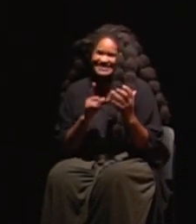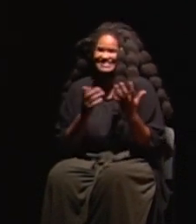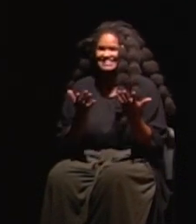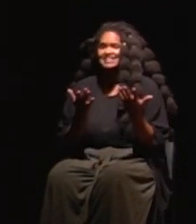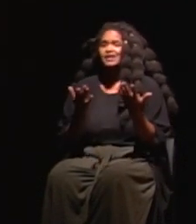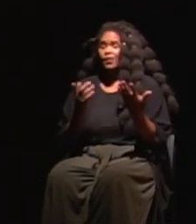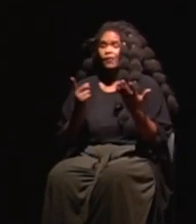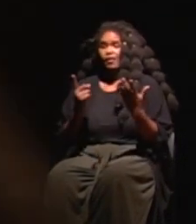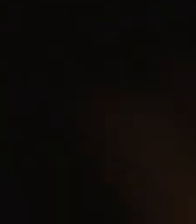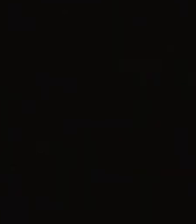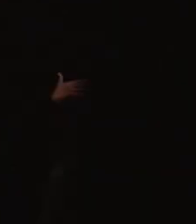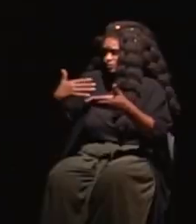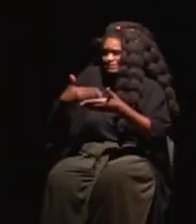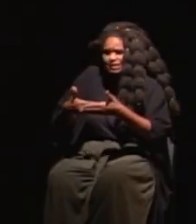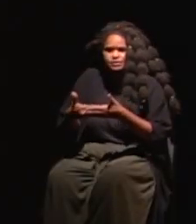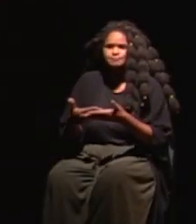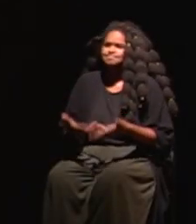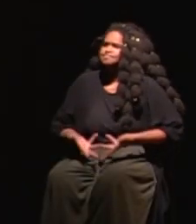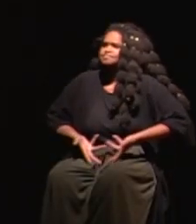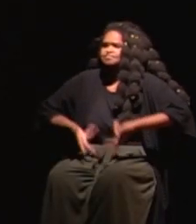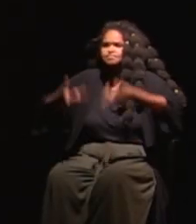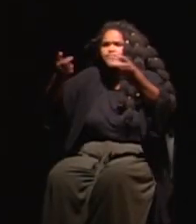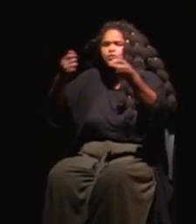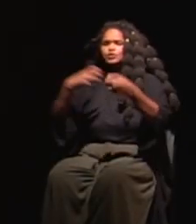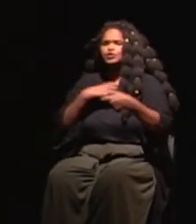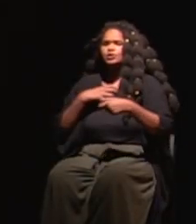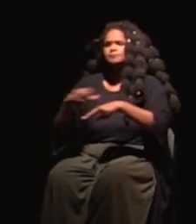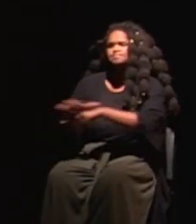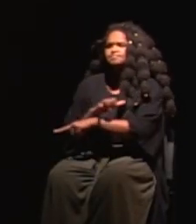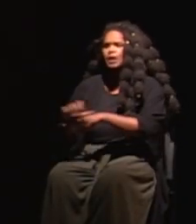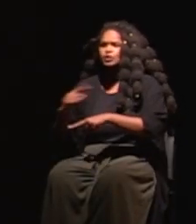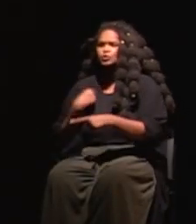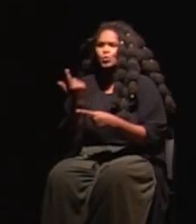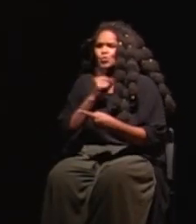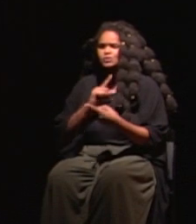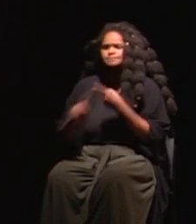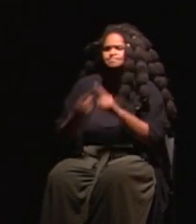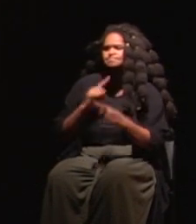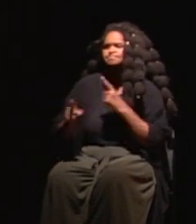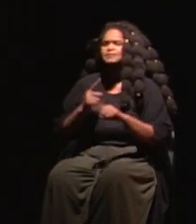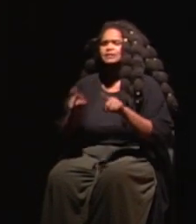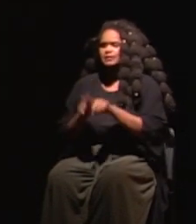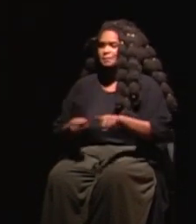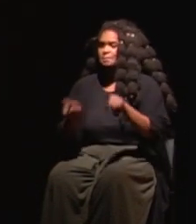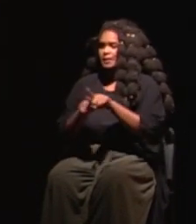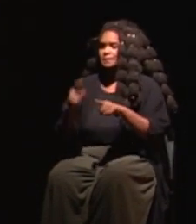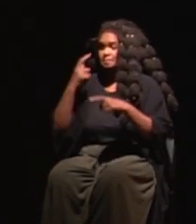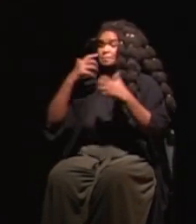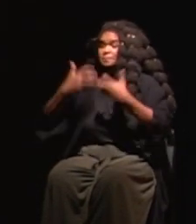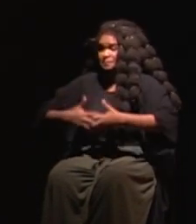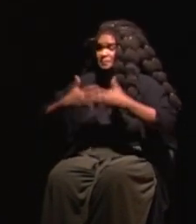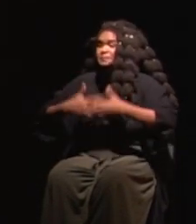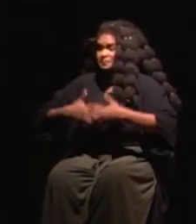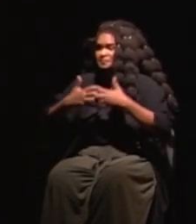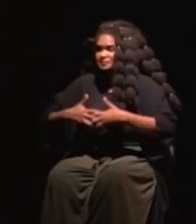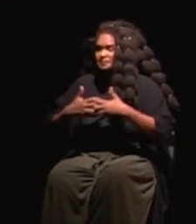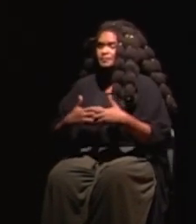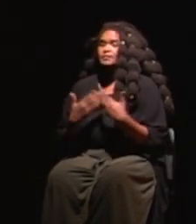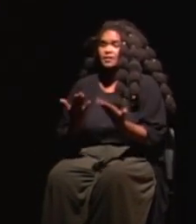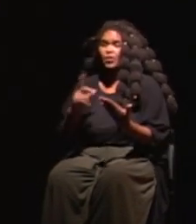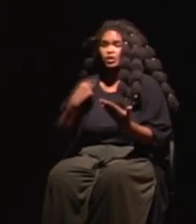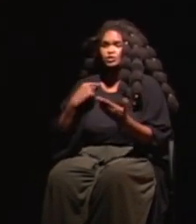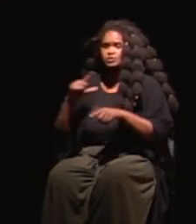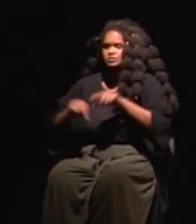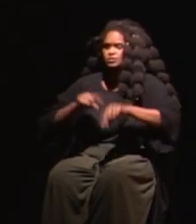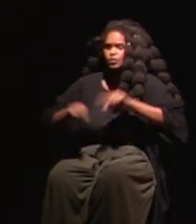processo, foi realmente incrível assim, a maneira como a gente conseguiu, né, articular e pensar. Então, a gente olhou esses 11 mil negativos, cada um